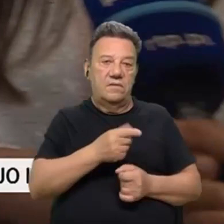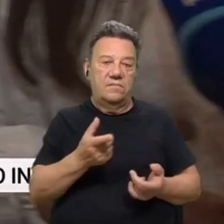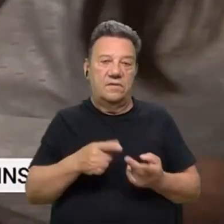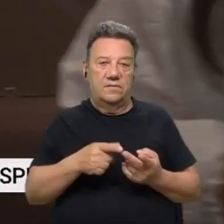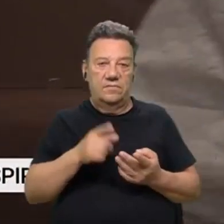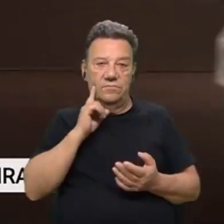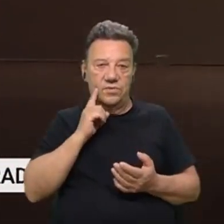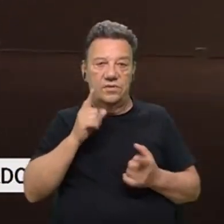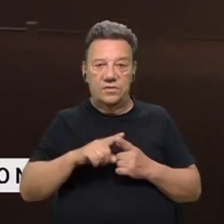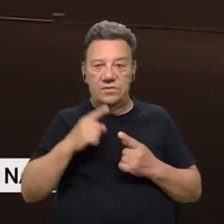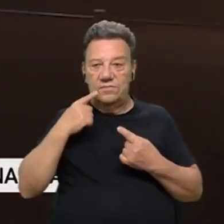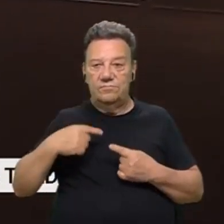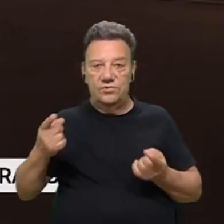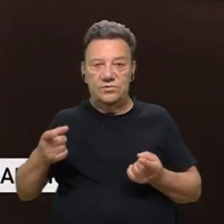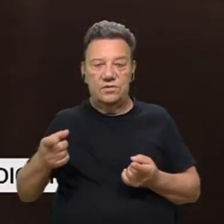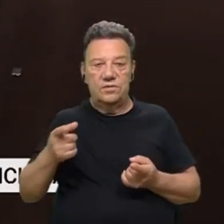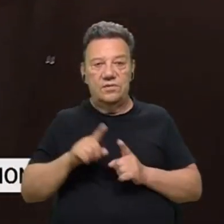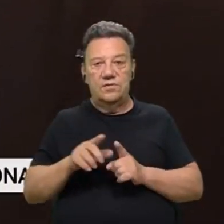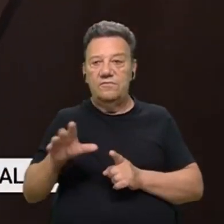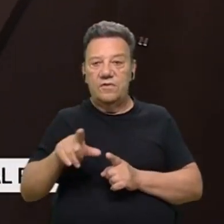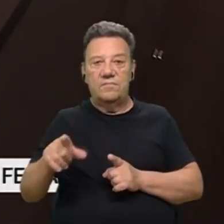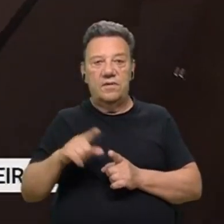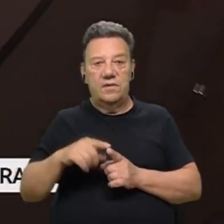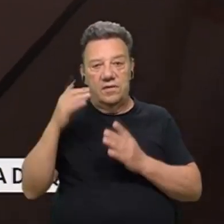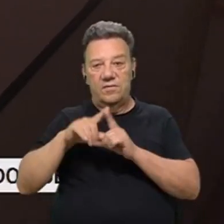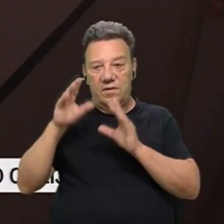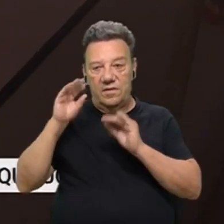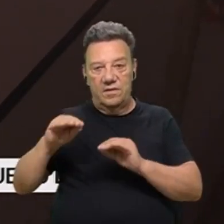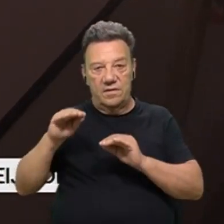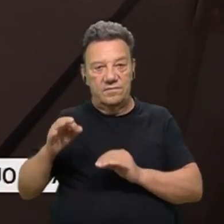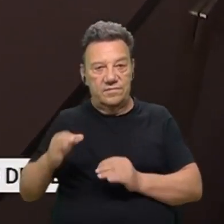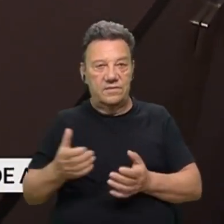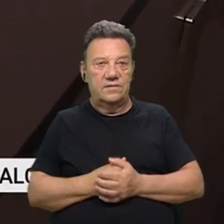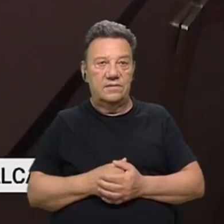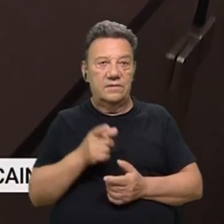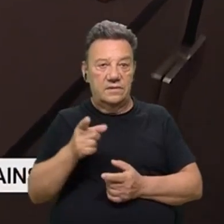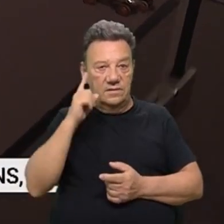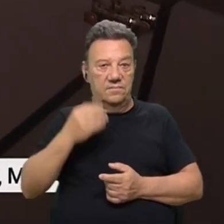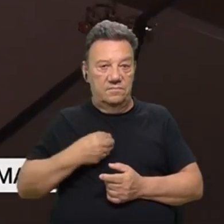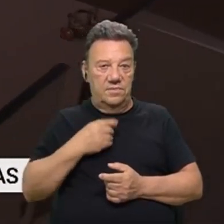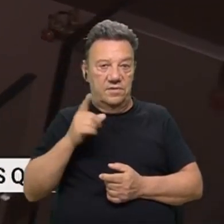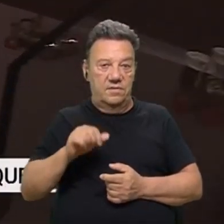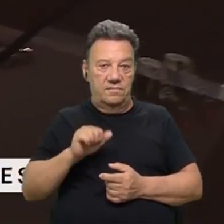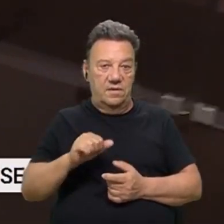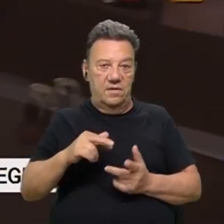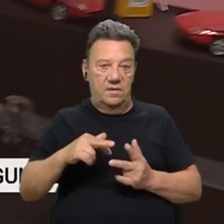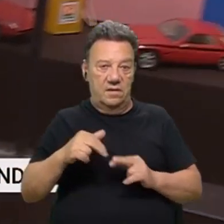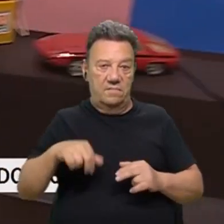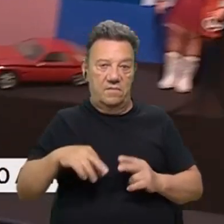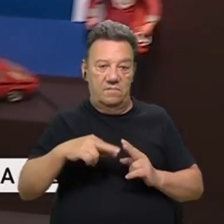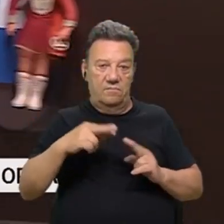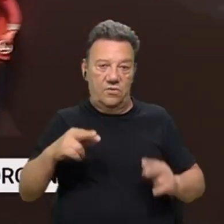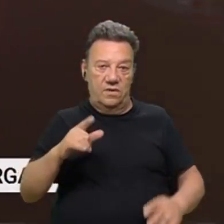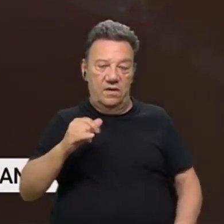é importante mostrar ah de uma forma didática e pedagógica e essa é uma preocupação também da autarquia do